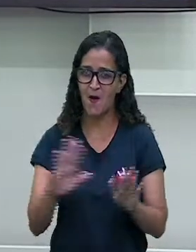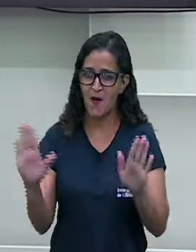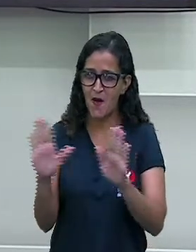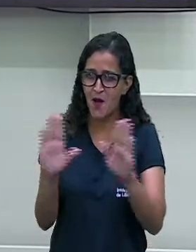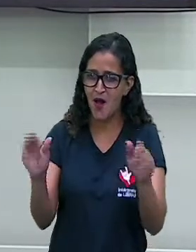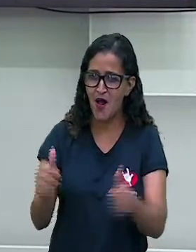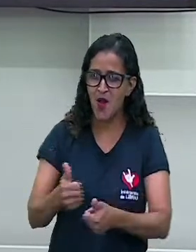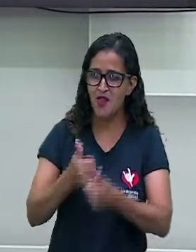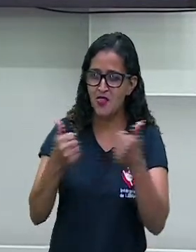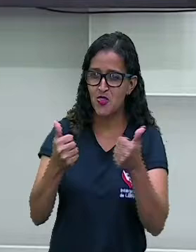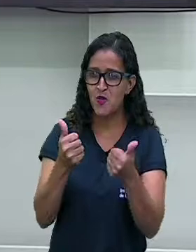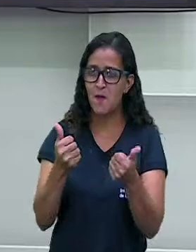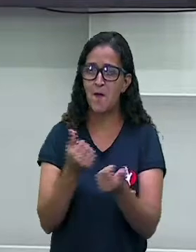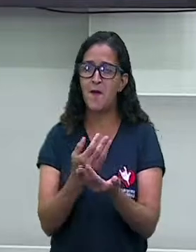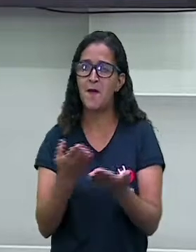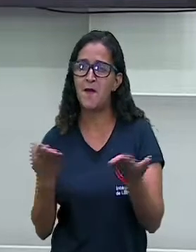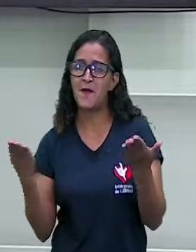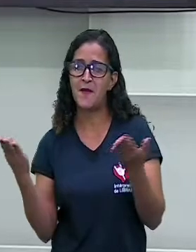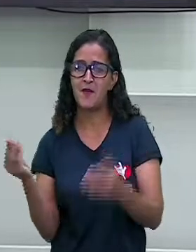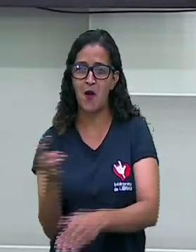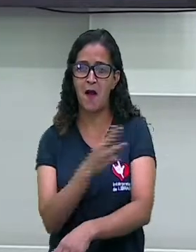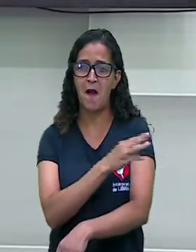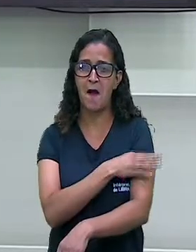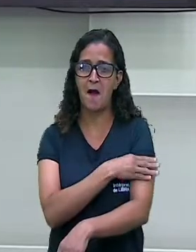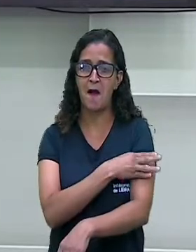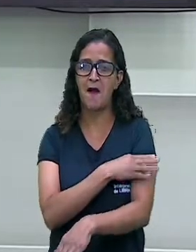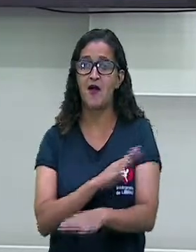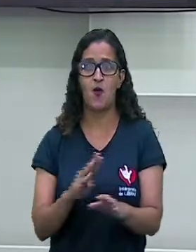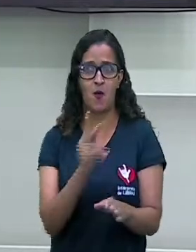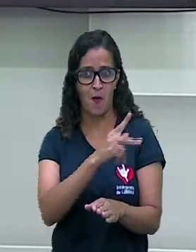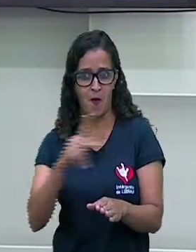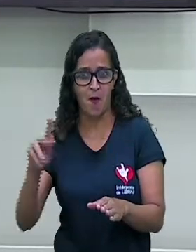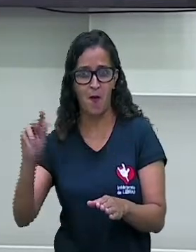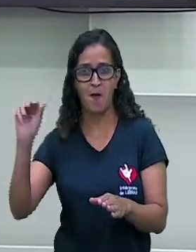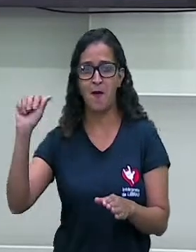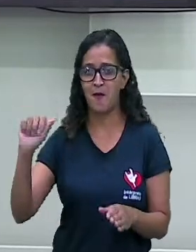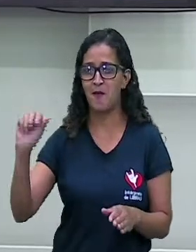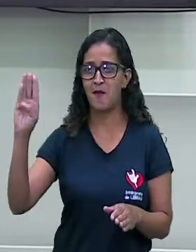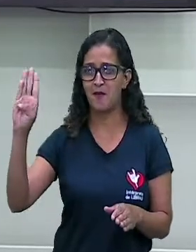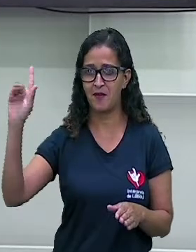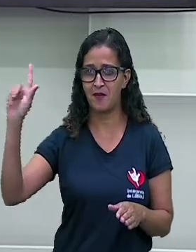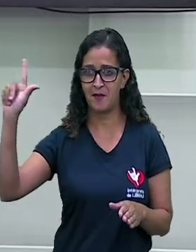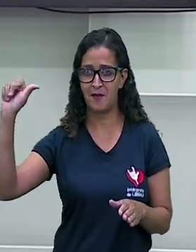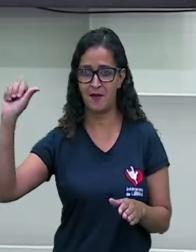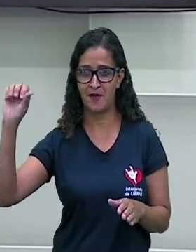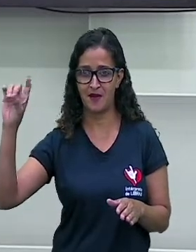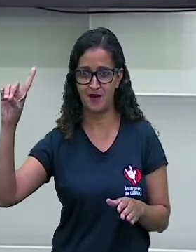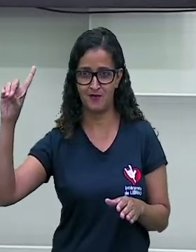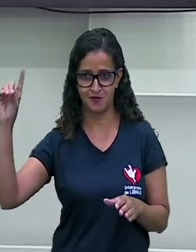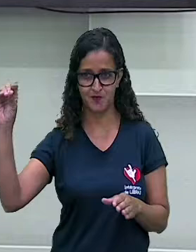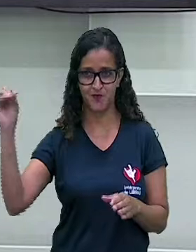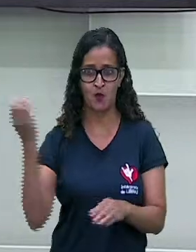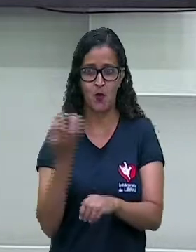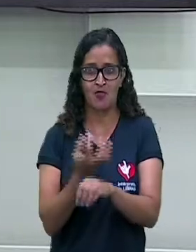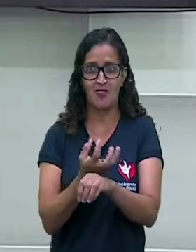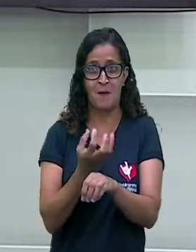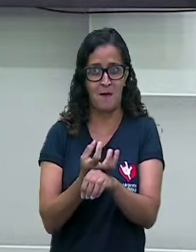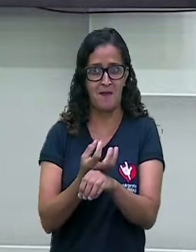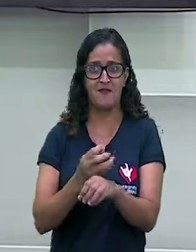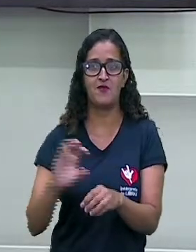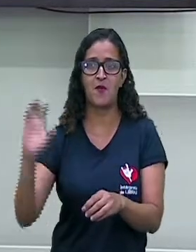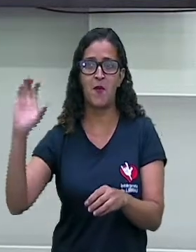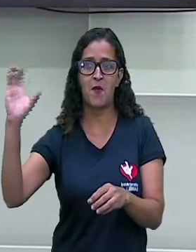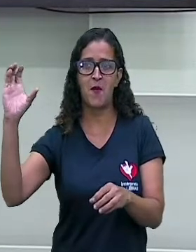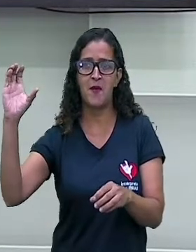estudantes do quarto ano, eu sou a professora Albalide do componente curricular de Ciências.